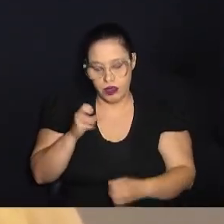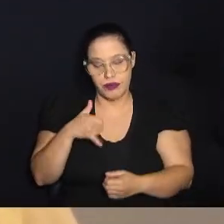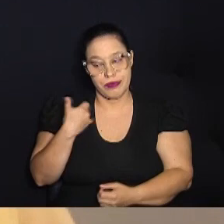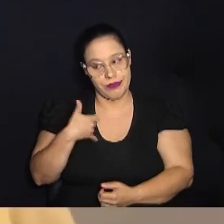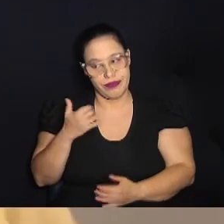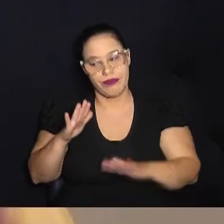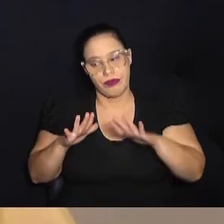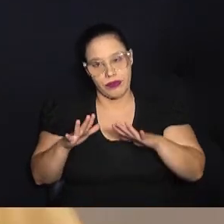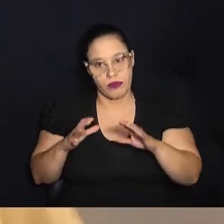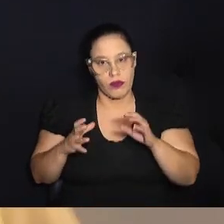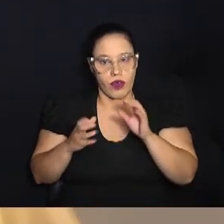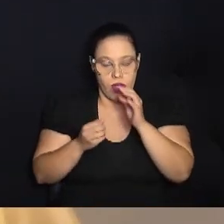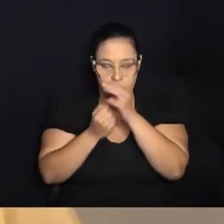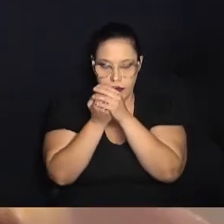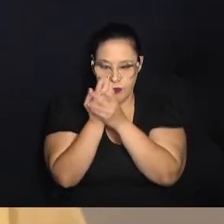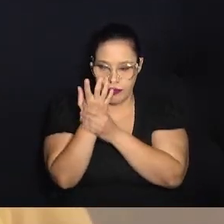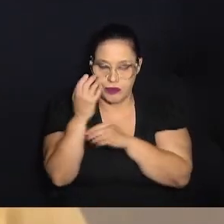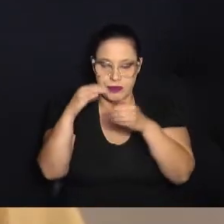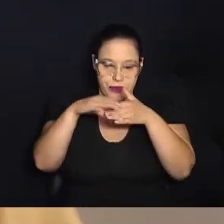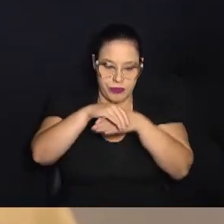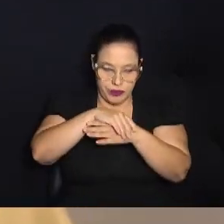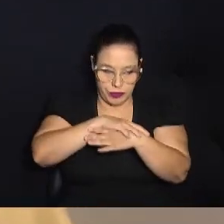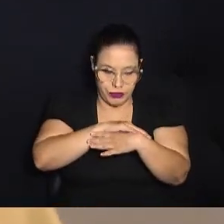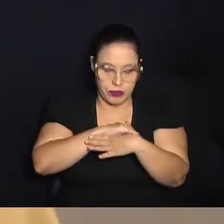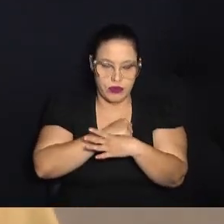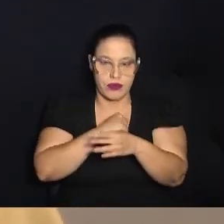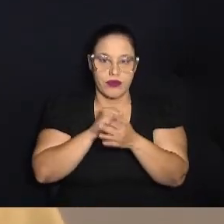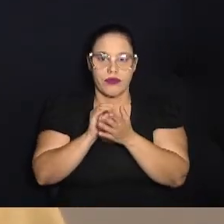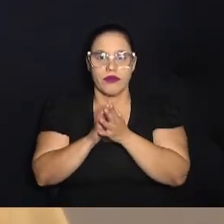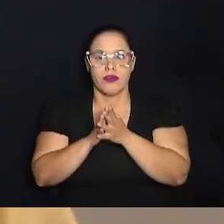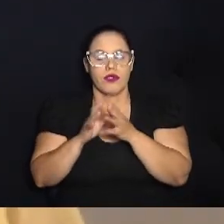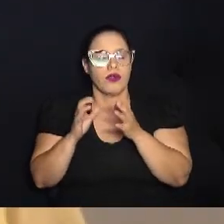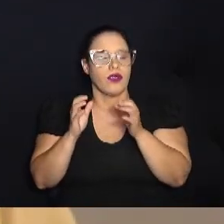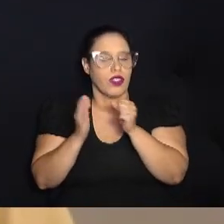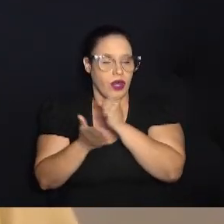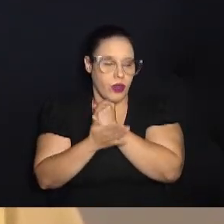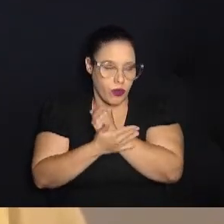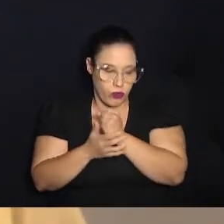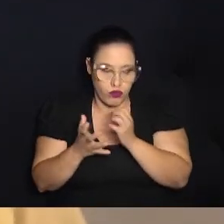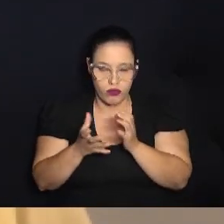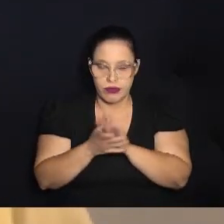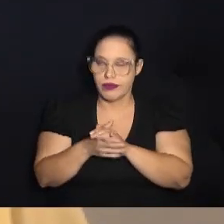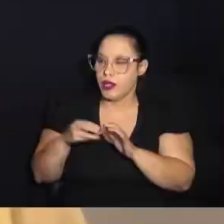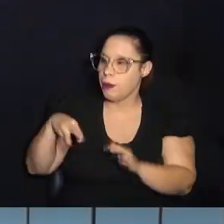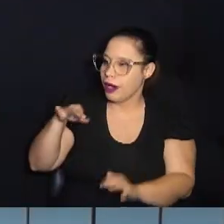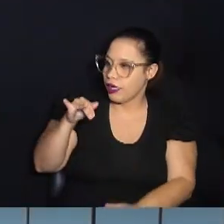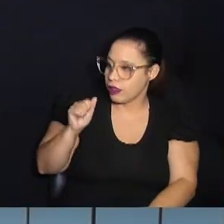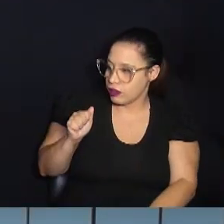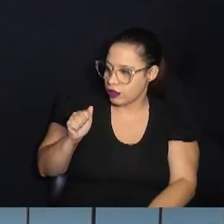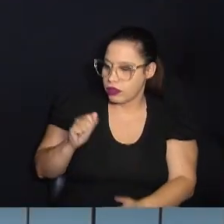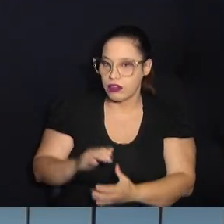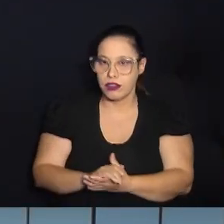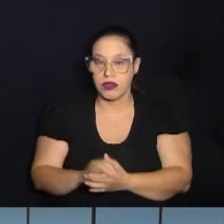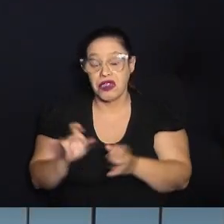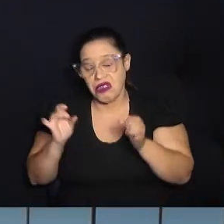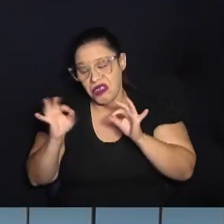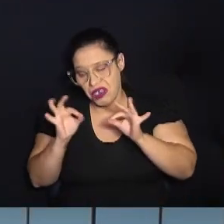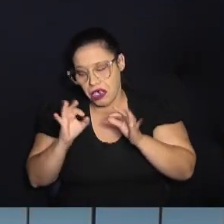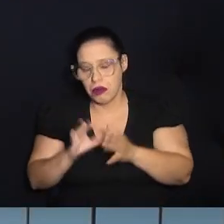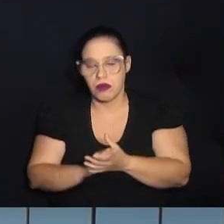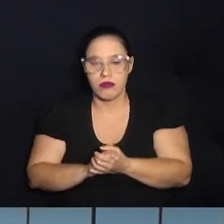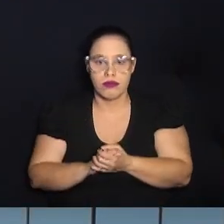35, né? Proteção das mãos, das extremidades, isso tudo ajuda muito. Márcia, até gostaria Atitude simples,